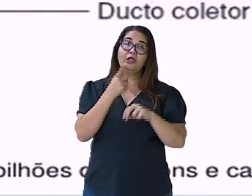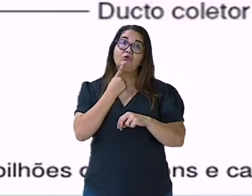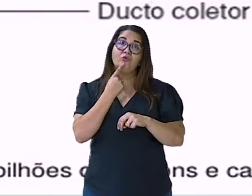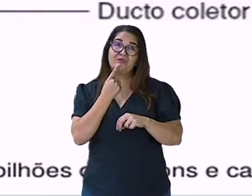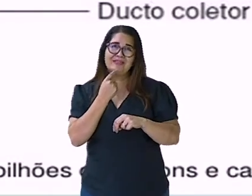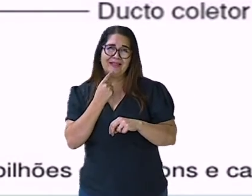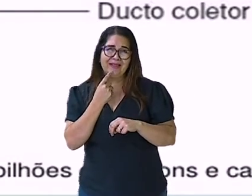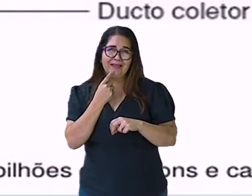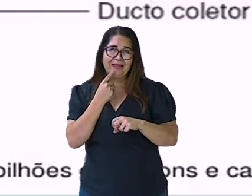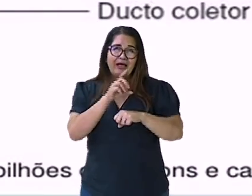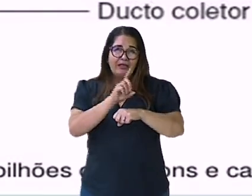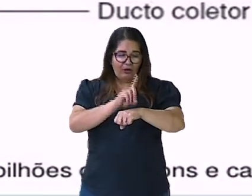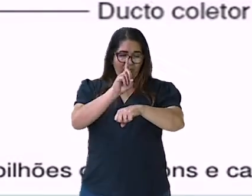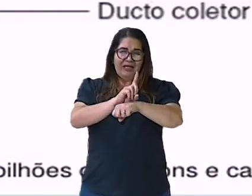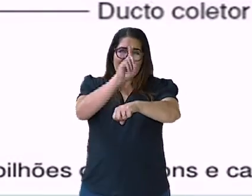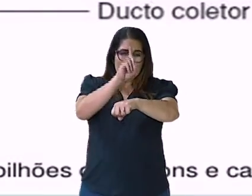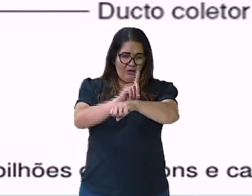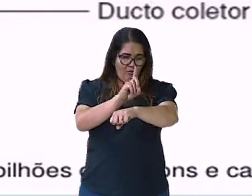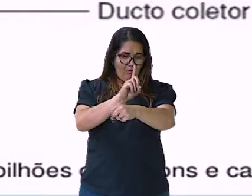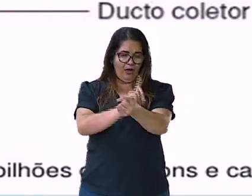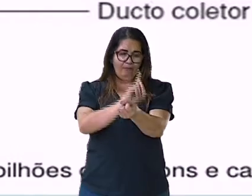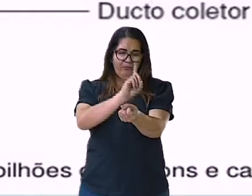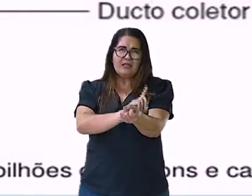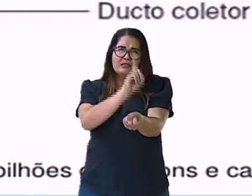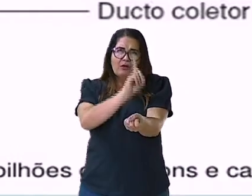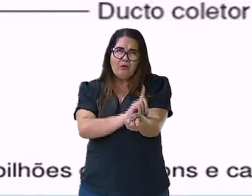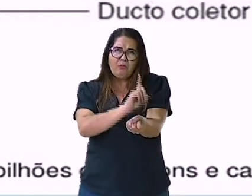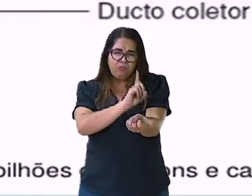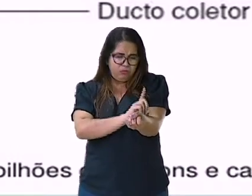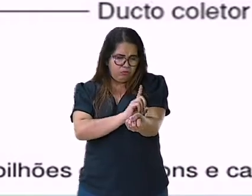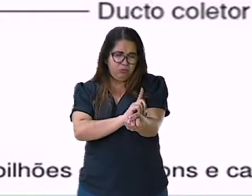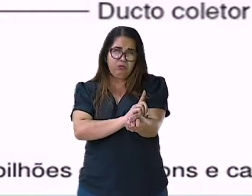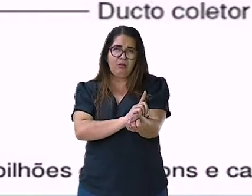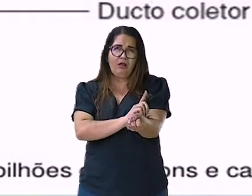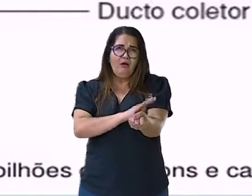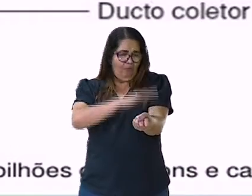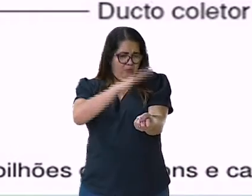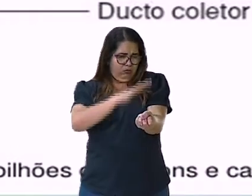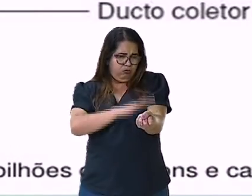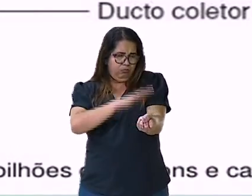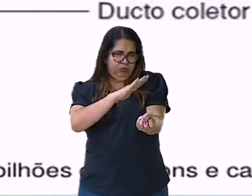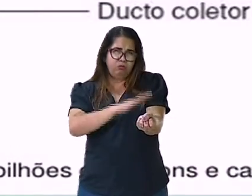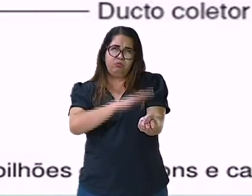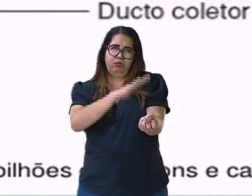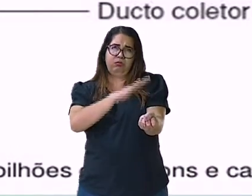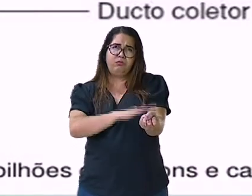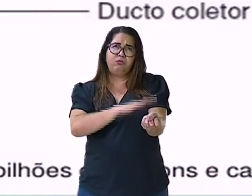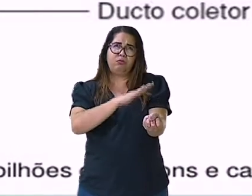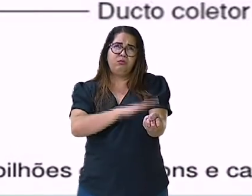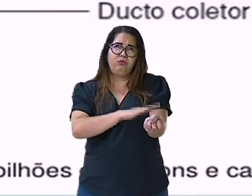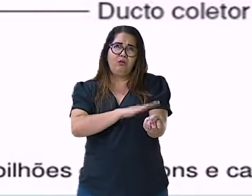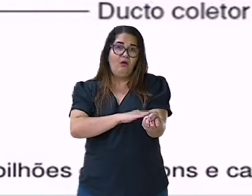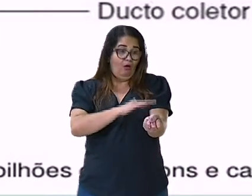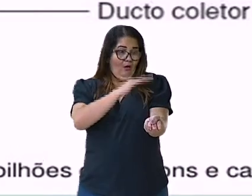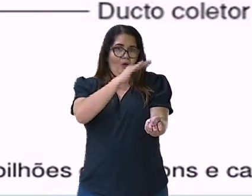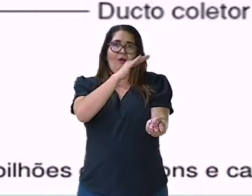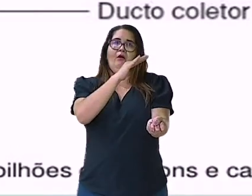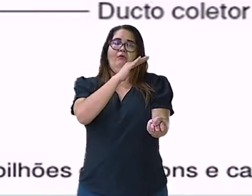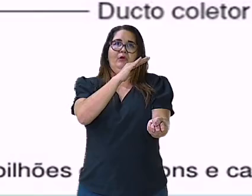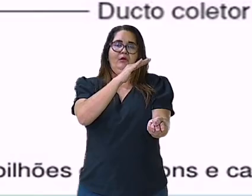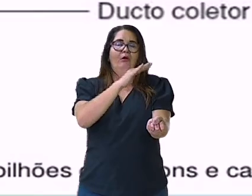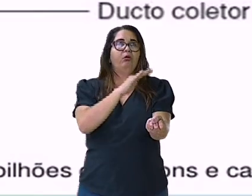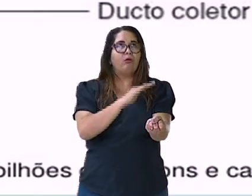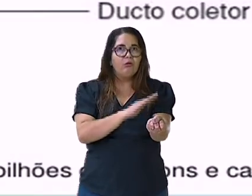condição. Olha para vocês verem o quanto é importante o nosso sistema urinário. Ele vai